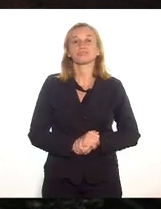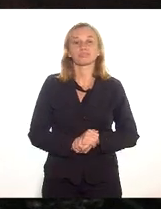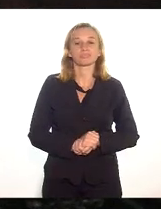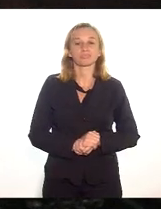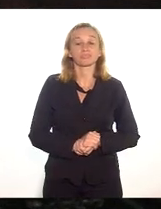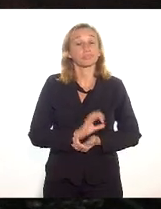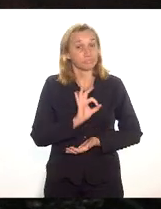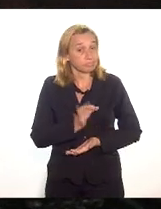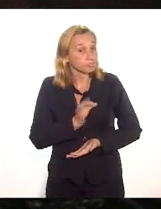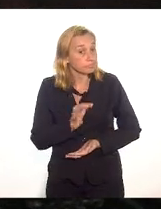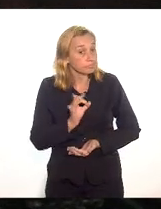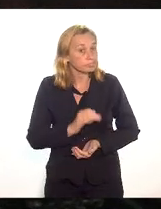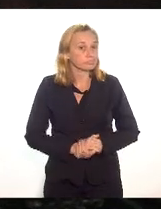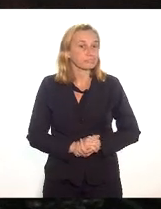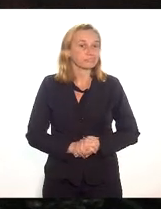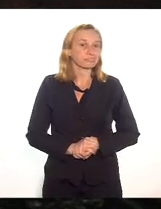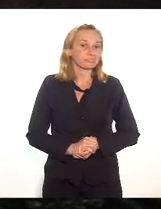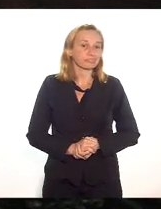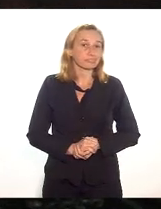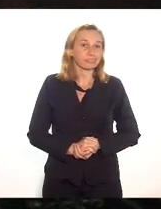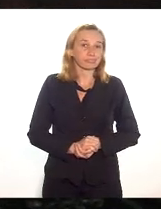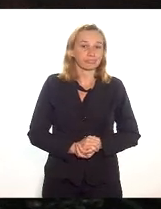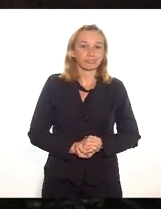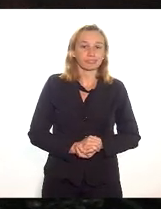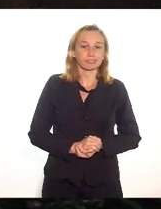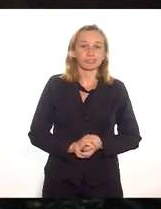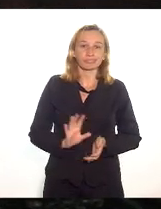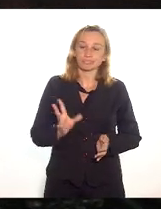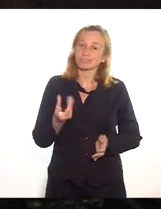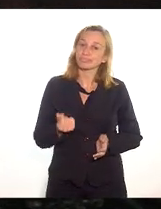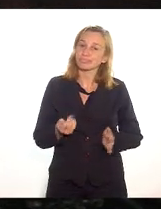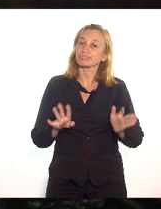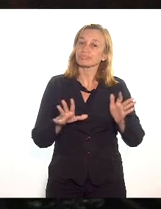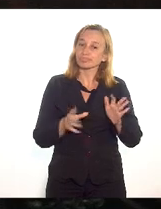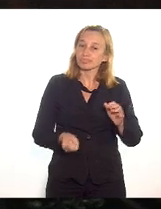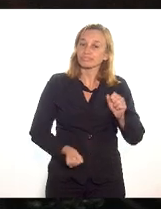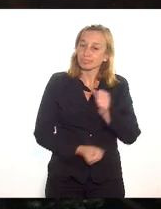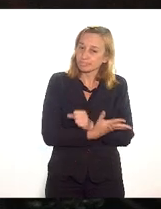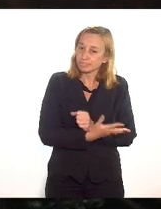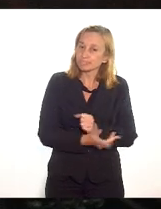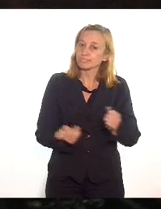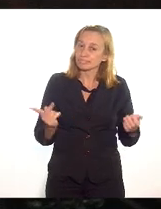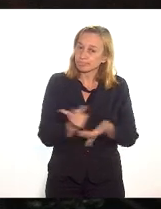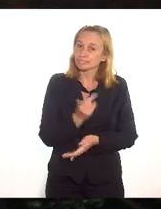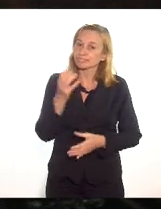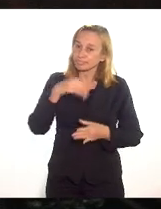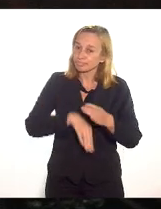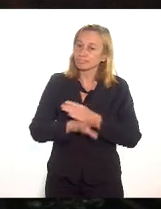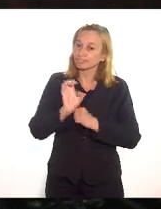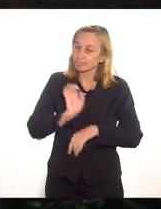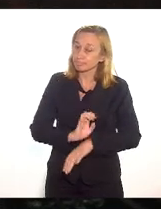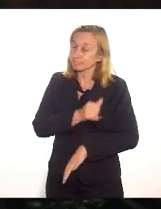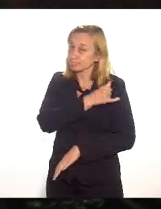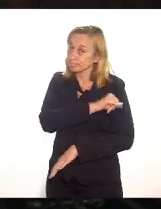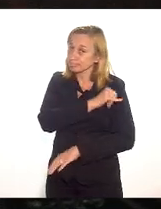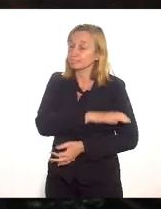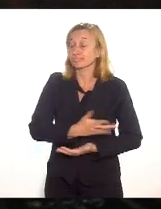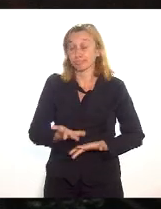Isso, obviamente, que a gente sequer está tirando da conta a corrupção que permeia o Estado do Rio de Janeiro.